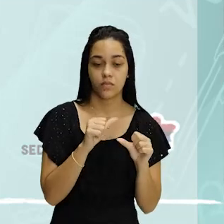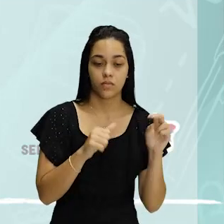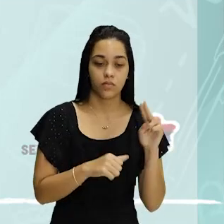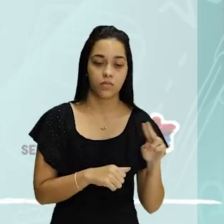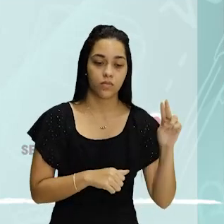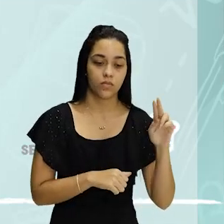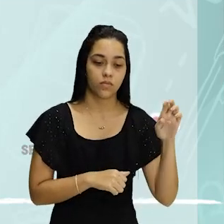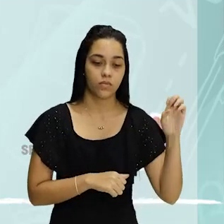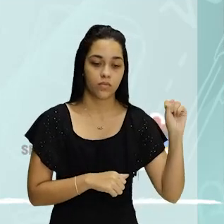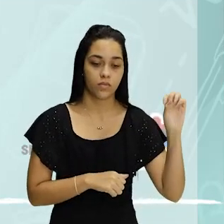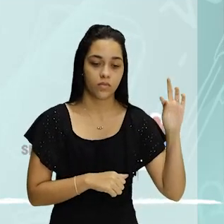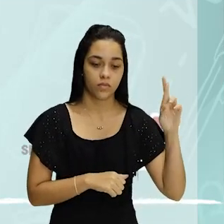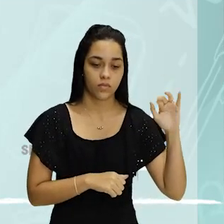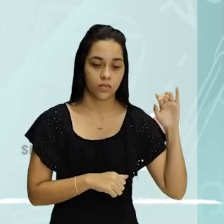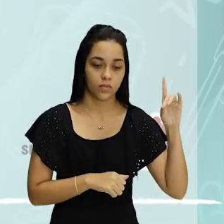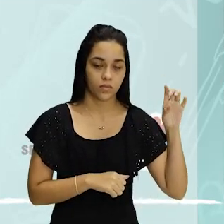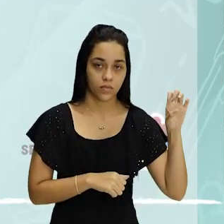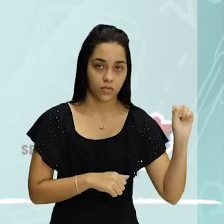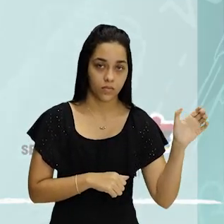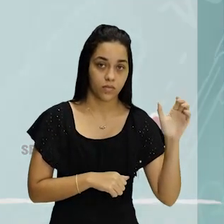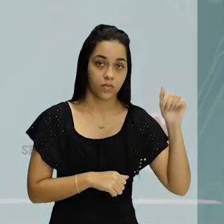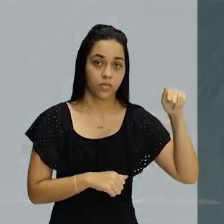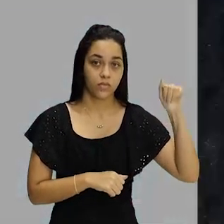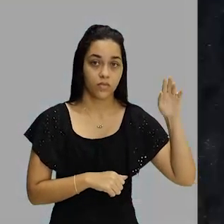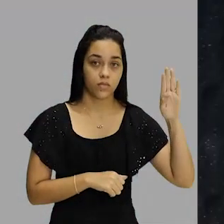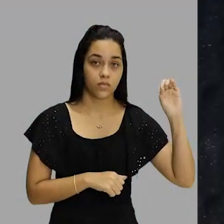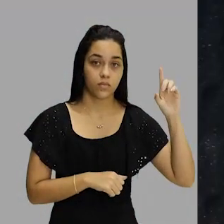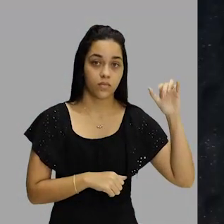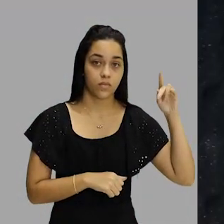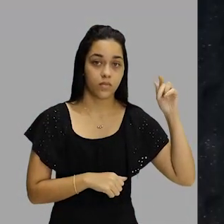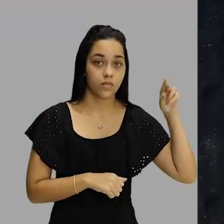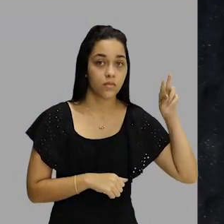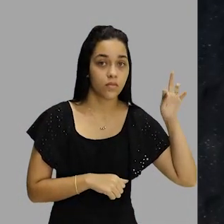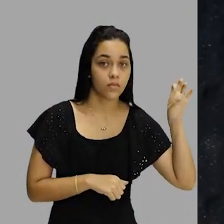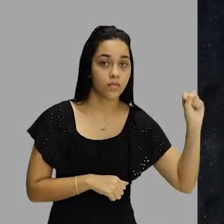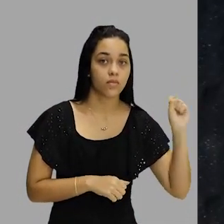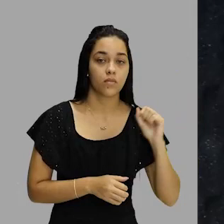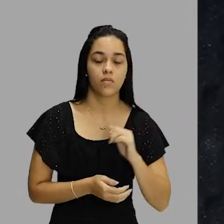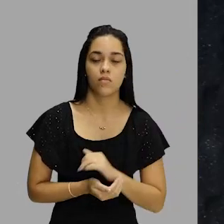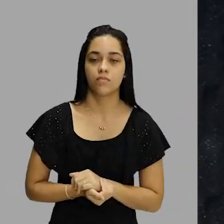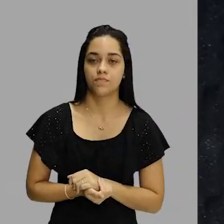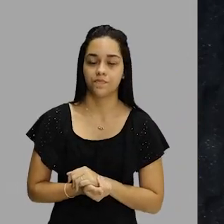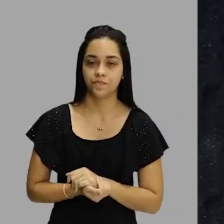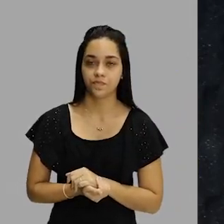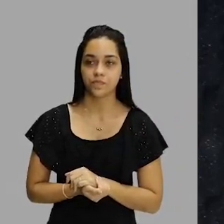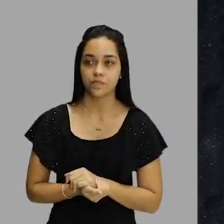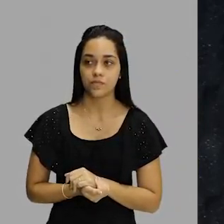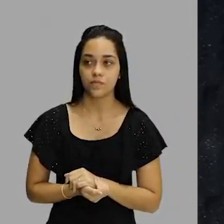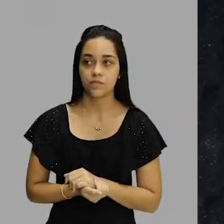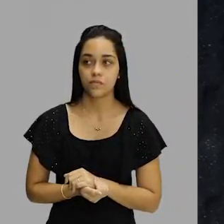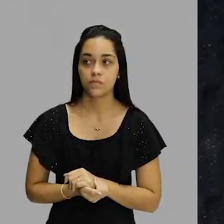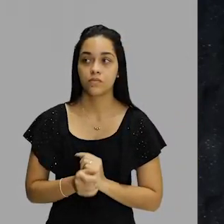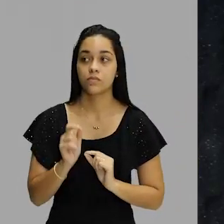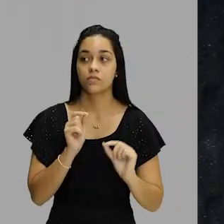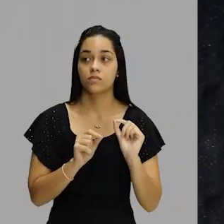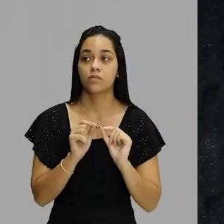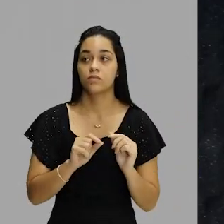se altera com o uso de esteroides anabolizantes. Pessoal, até